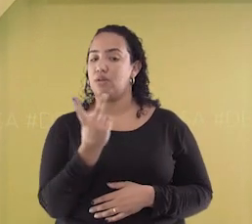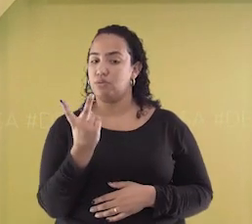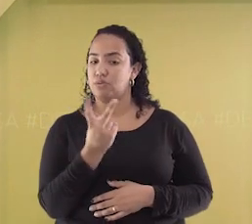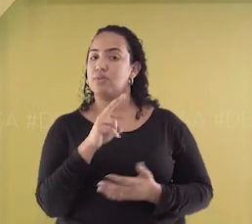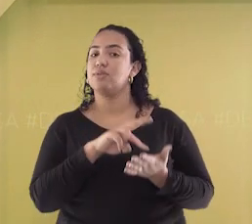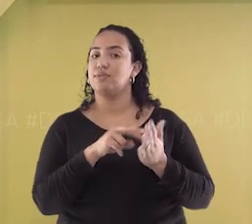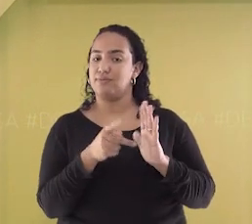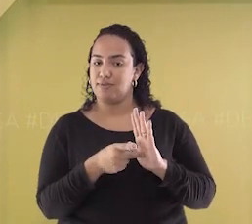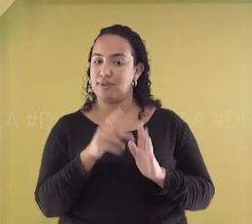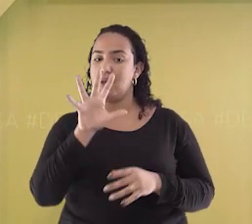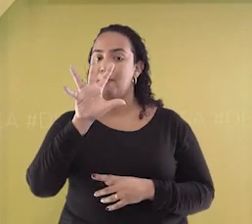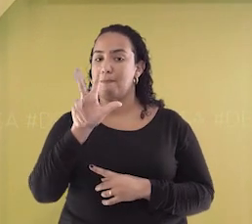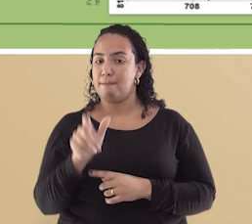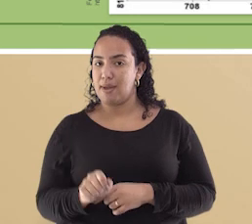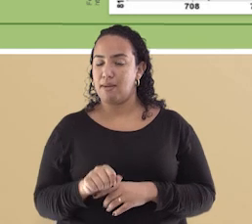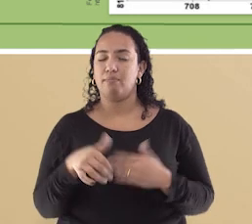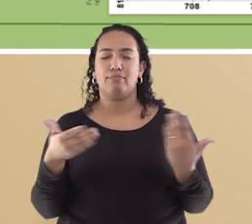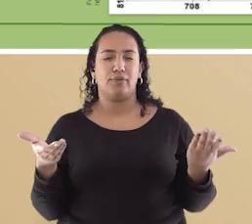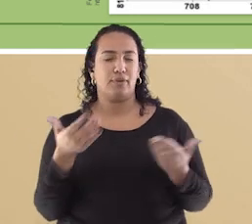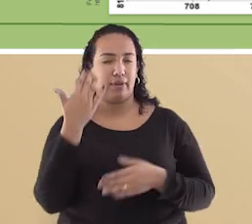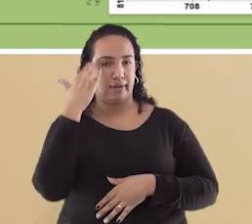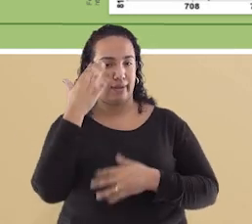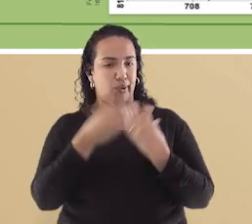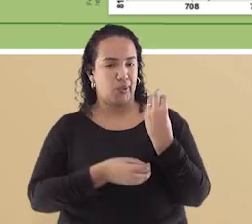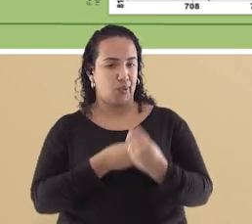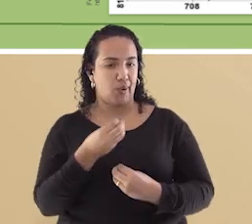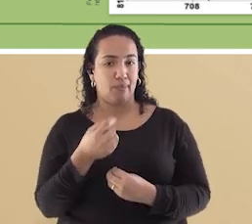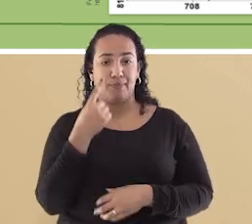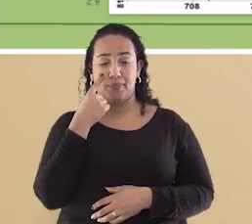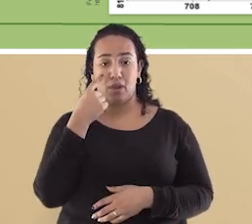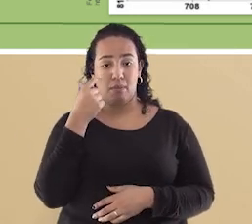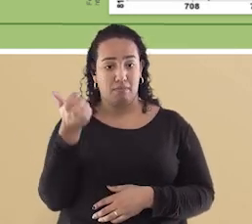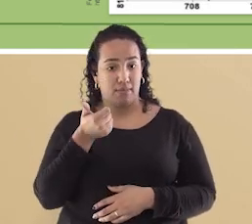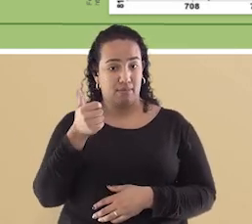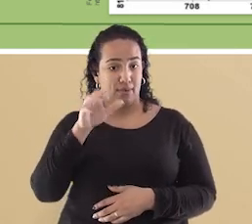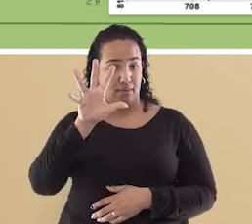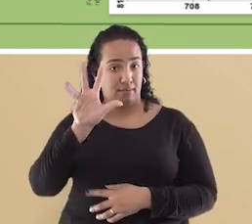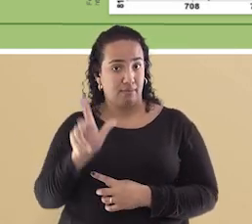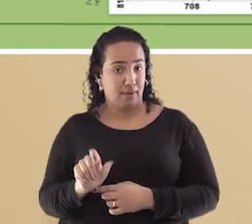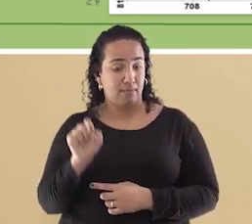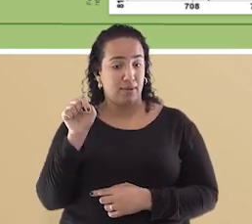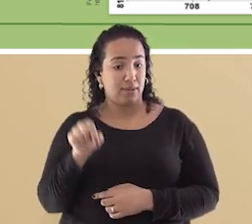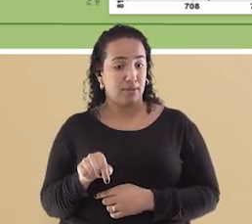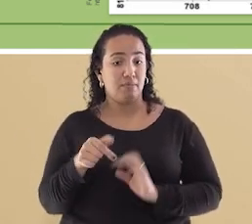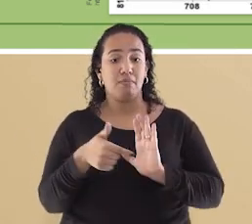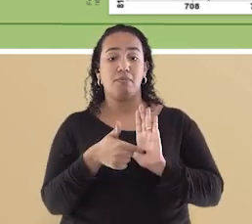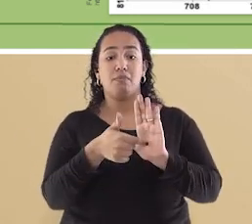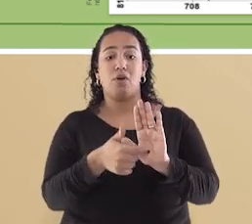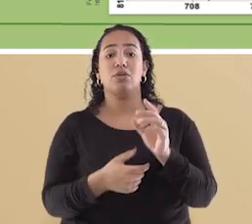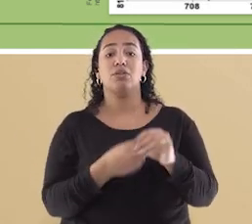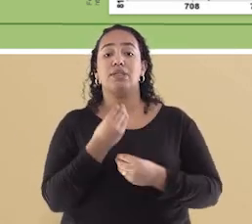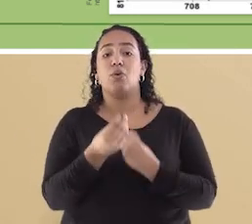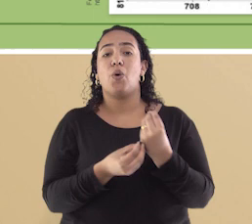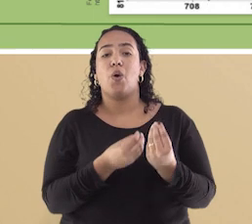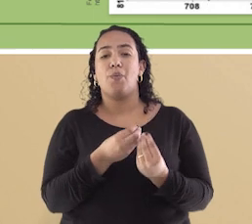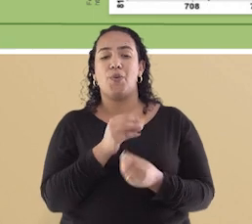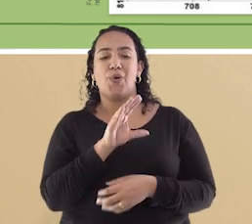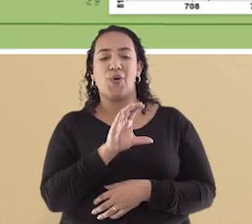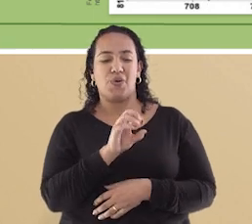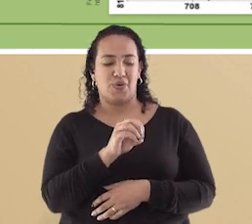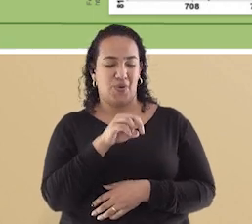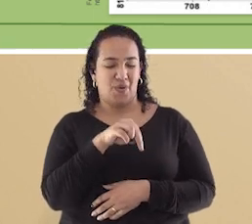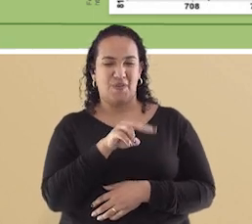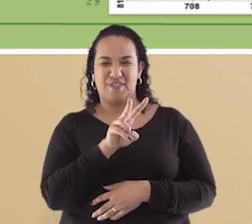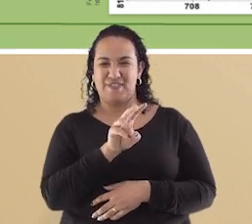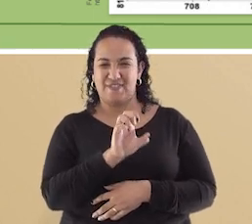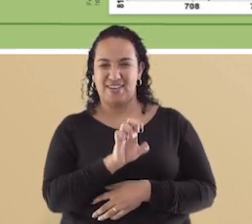são consideradas mapas. Vamos entender por quê. Esse primeiro mapa reproduz bem as convenções que citamos, não